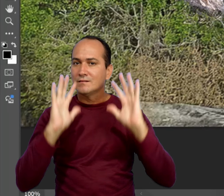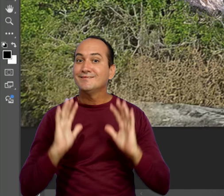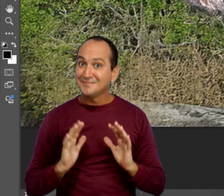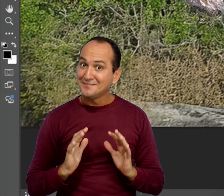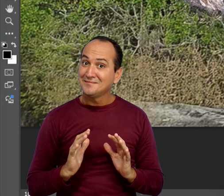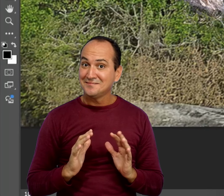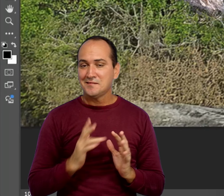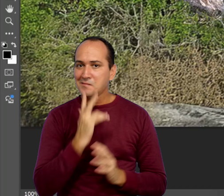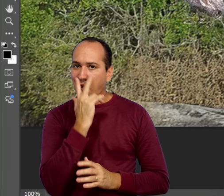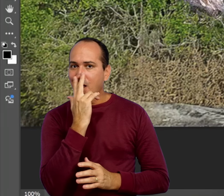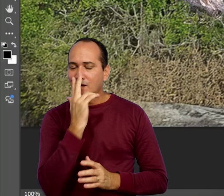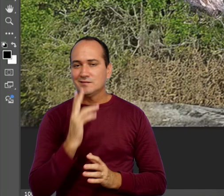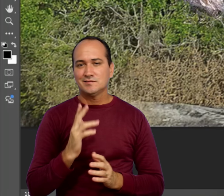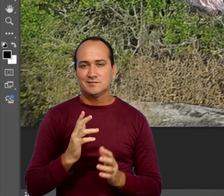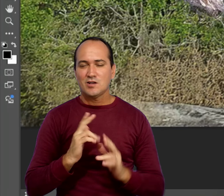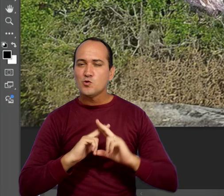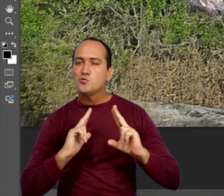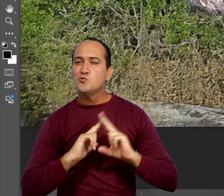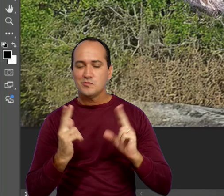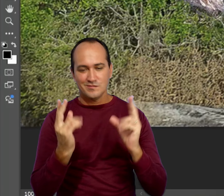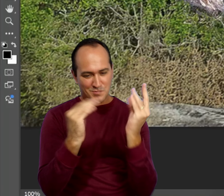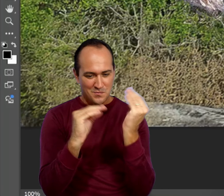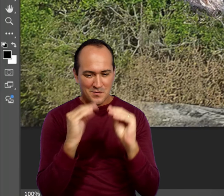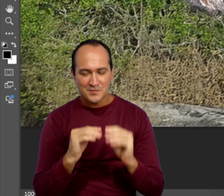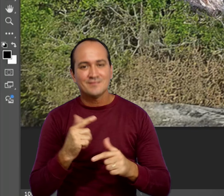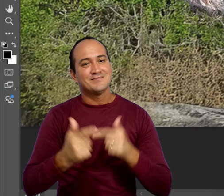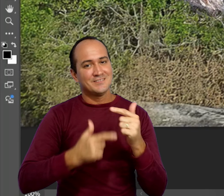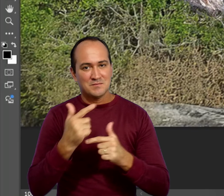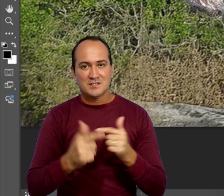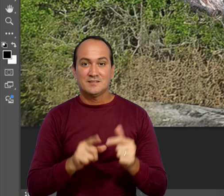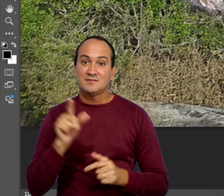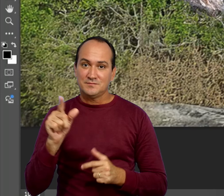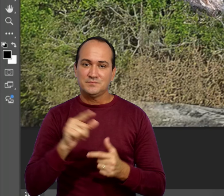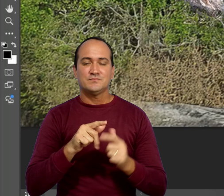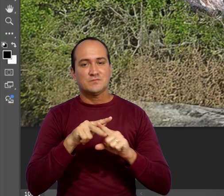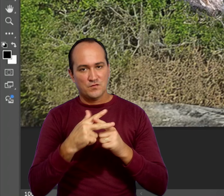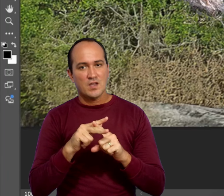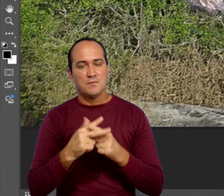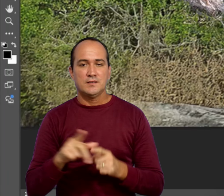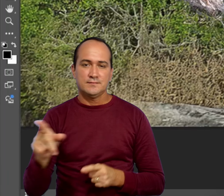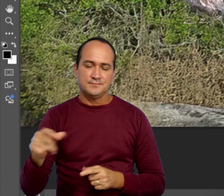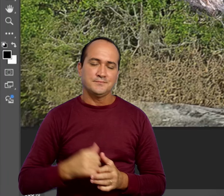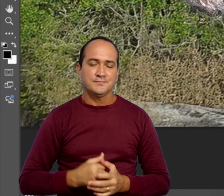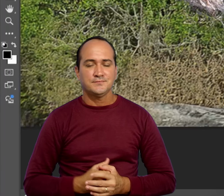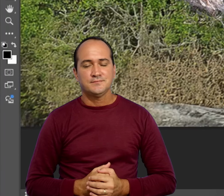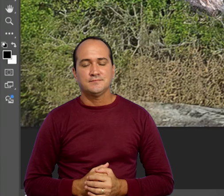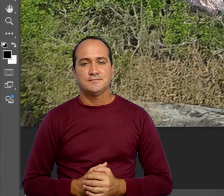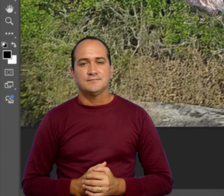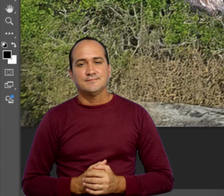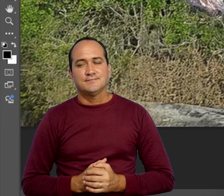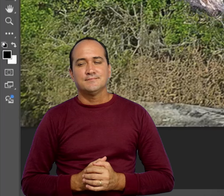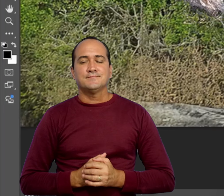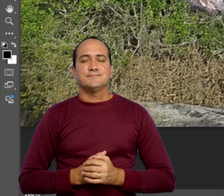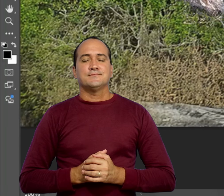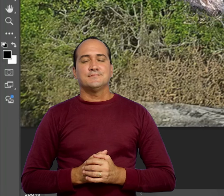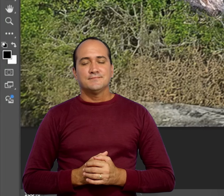mais orgânica, né? Então é exatamente por isso que eu estou trabalhando com essa ferramenta aqui.